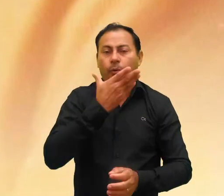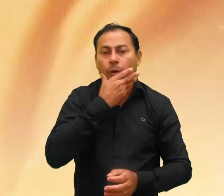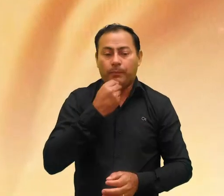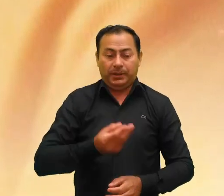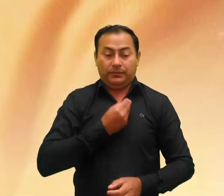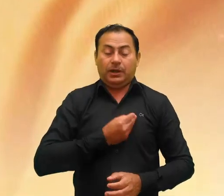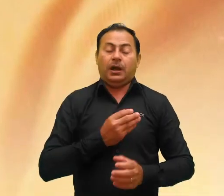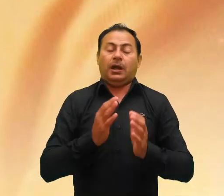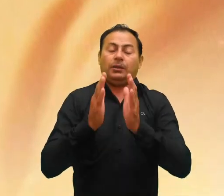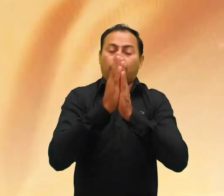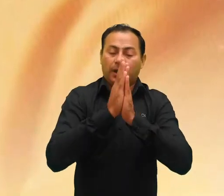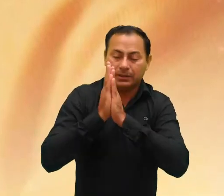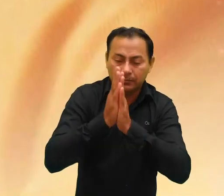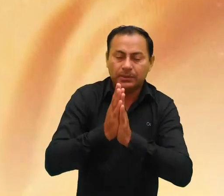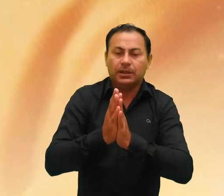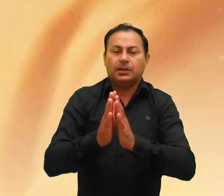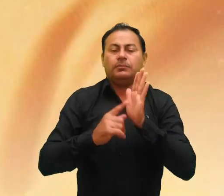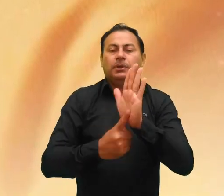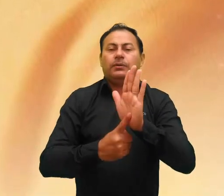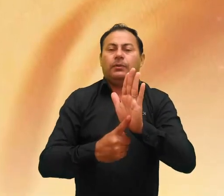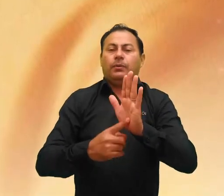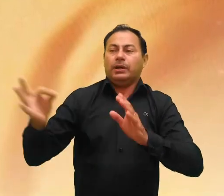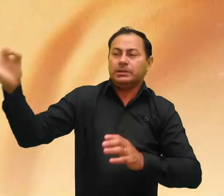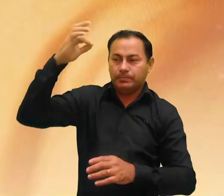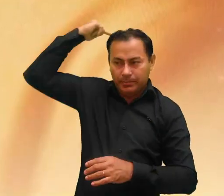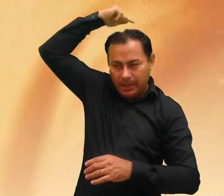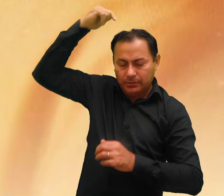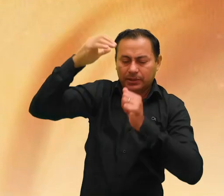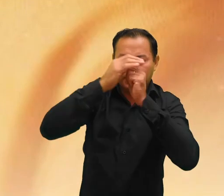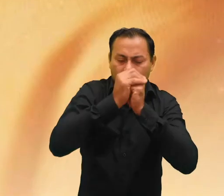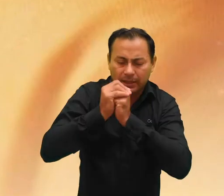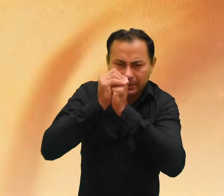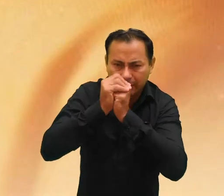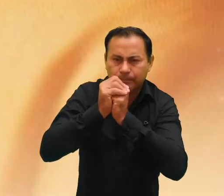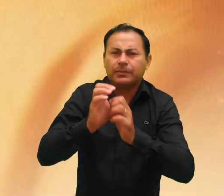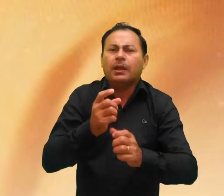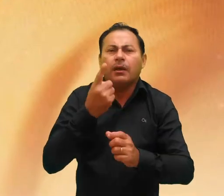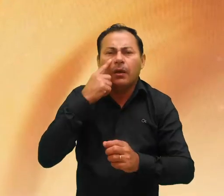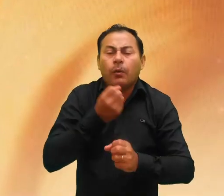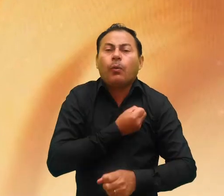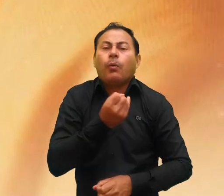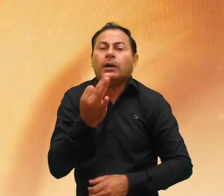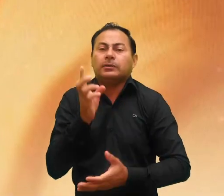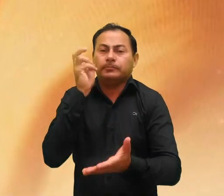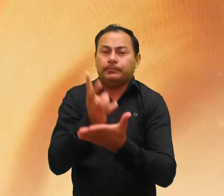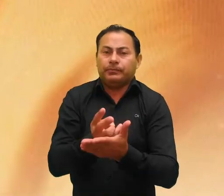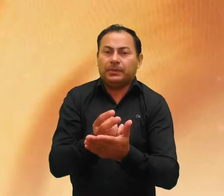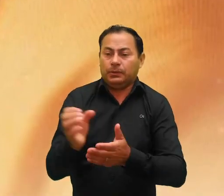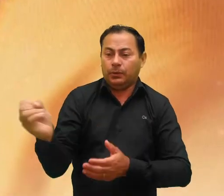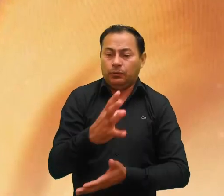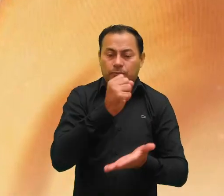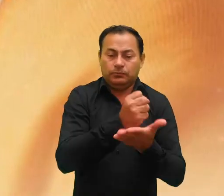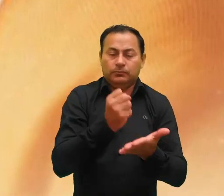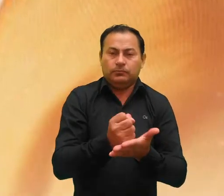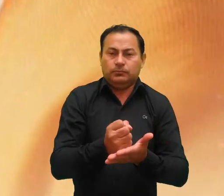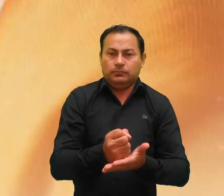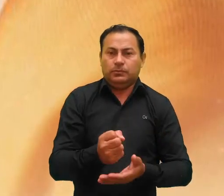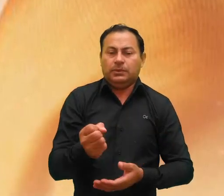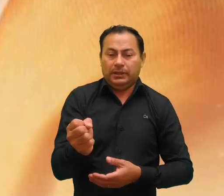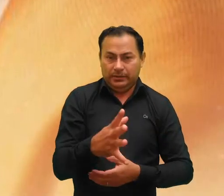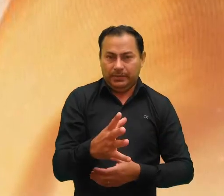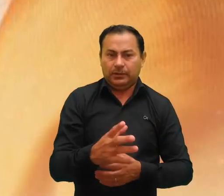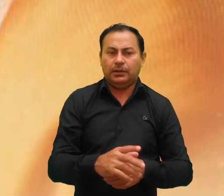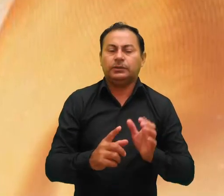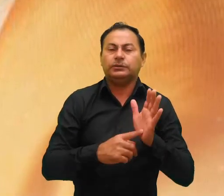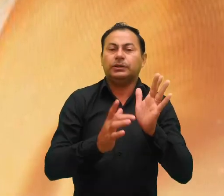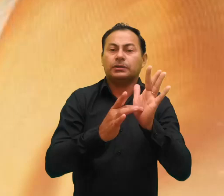de adoração e demonstrava ter o espírito de adoração. Observe quantas vezes no Novo Testamento encontramos citações contando que